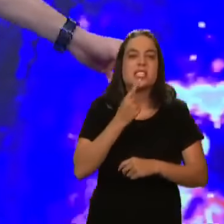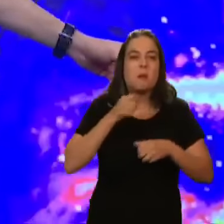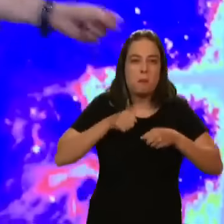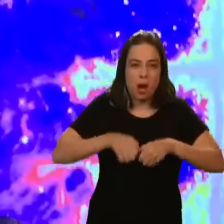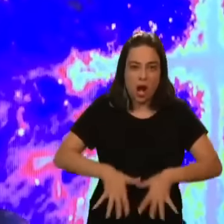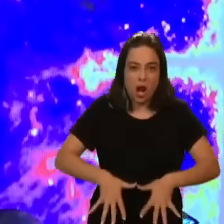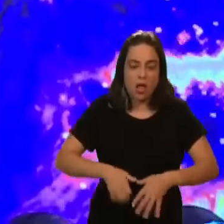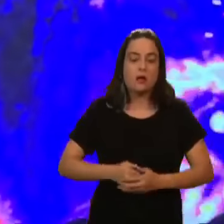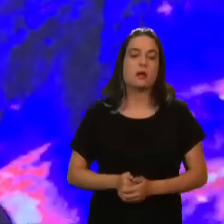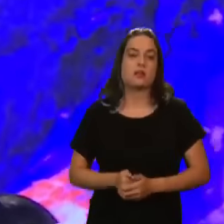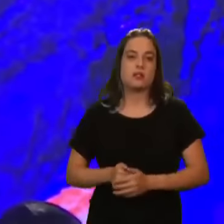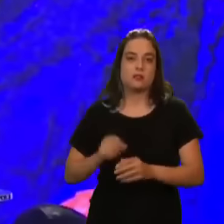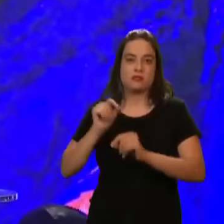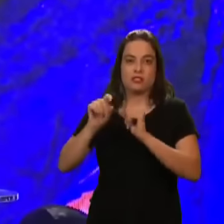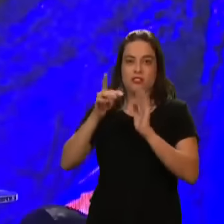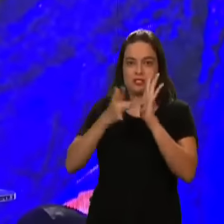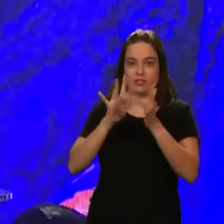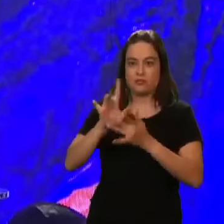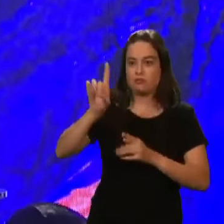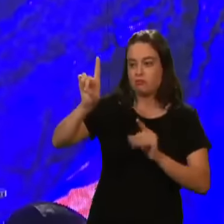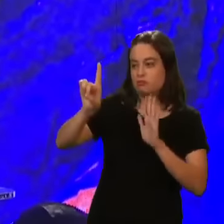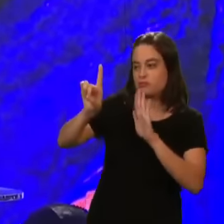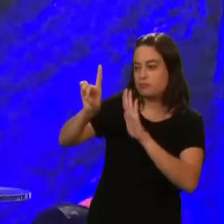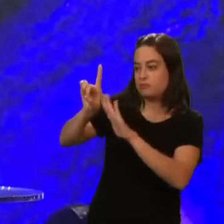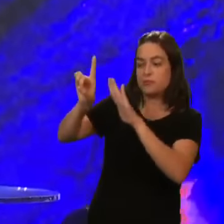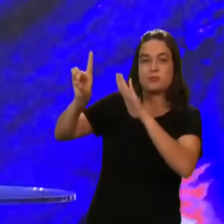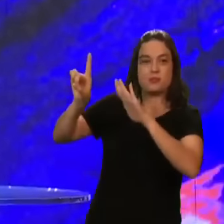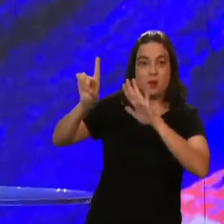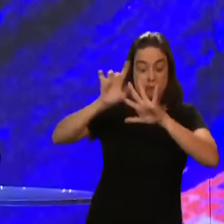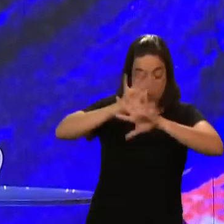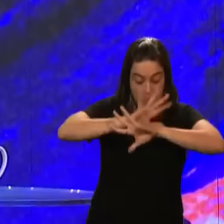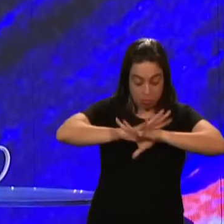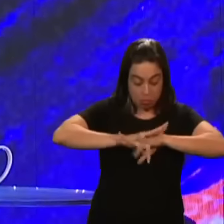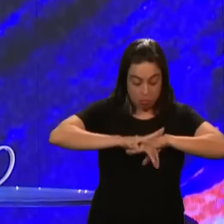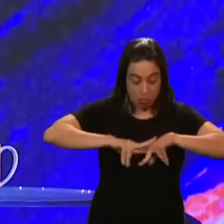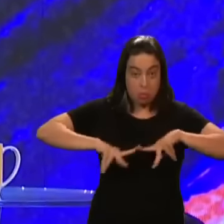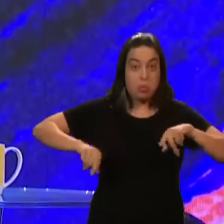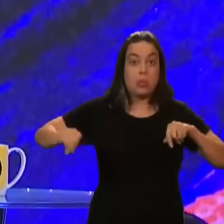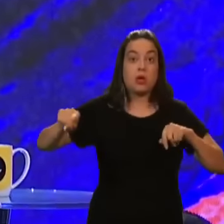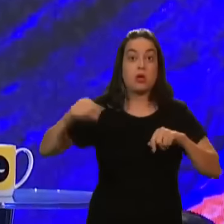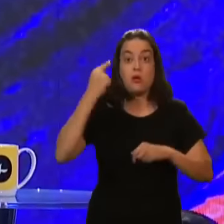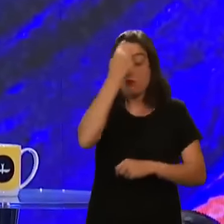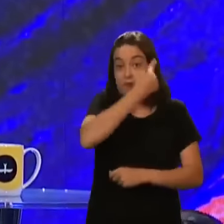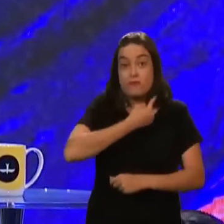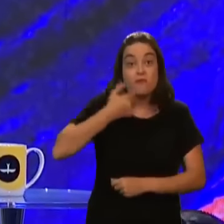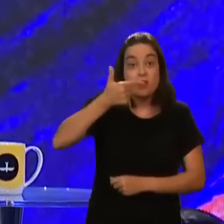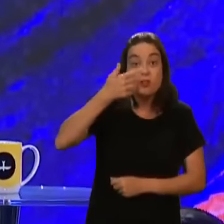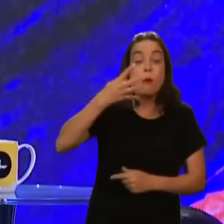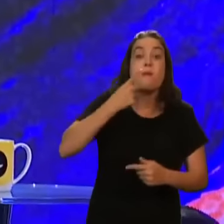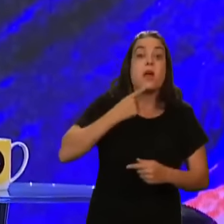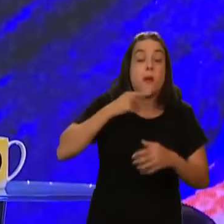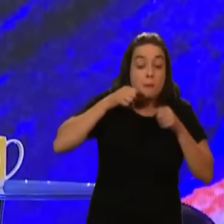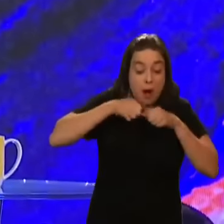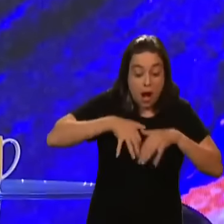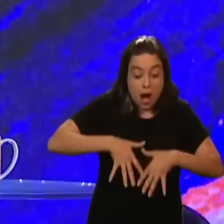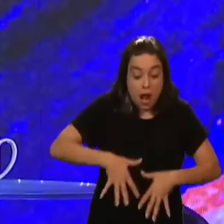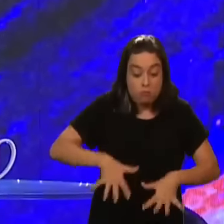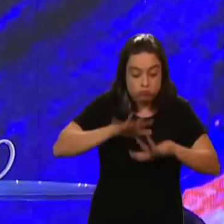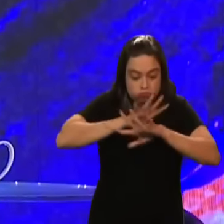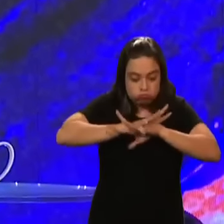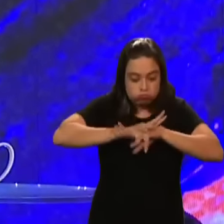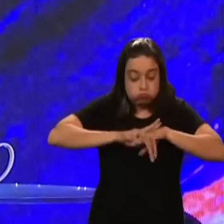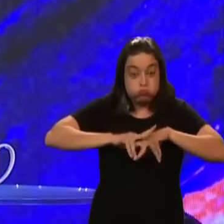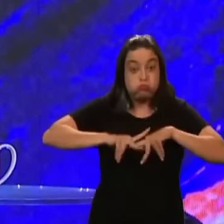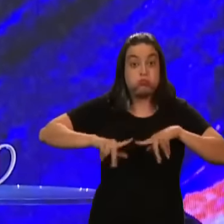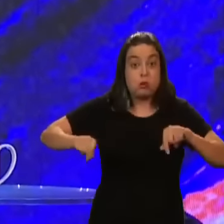mulher encosta em Jesus e é curada de uma menstruação 24 horas que ela tinha. E no